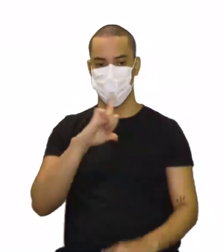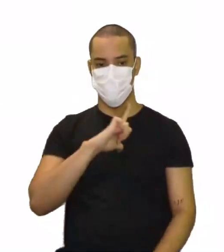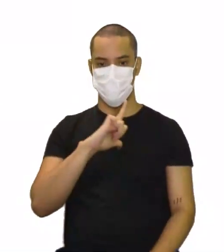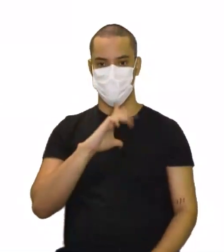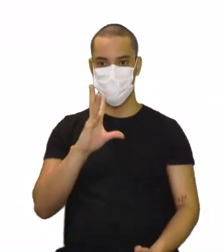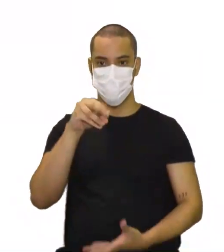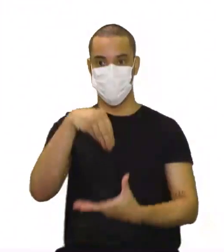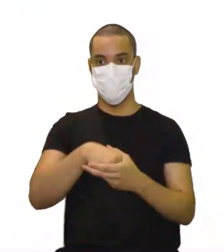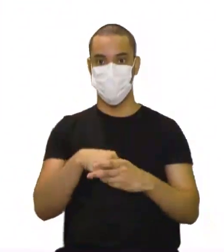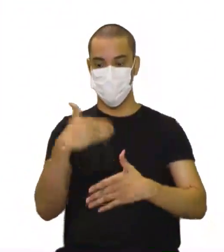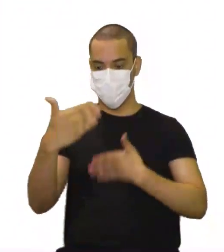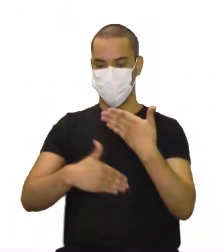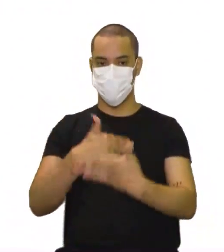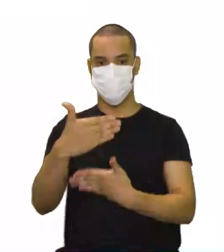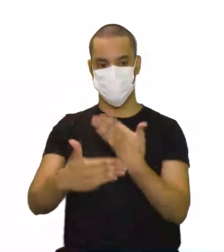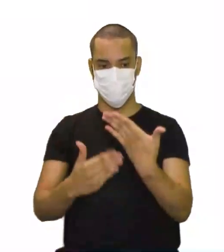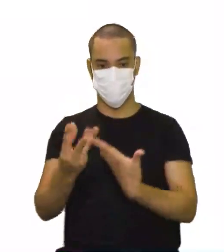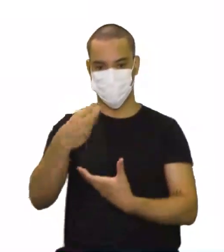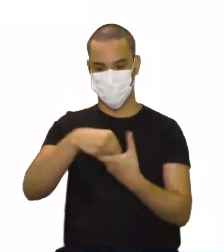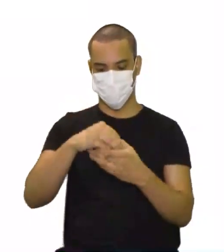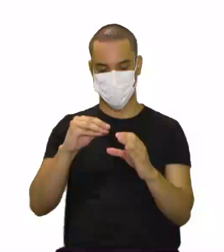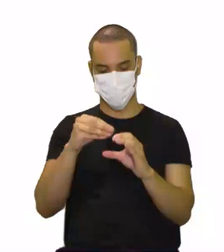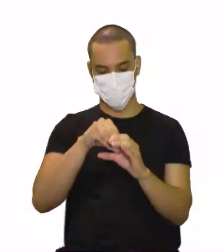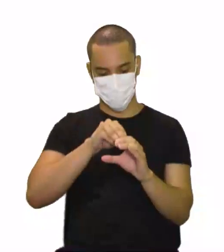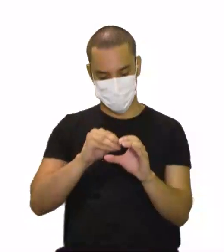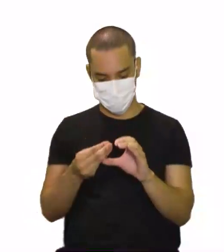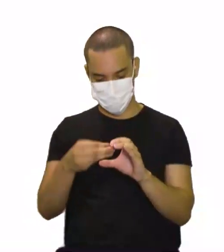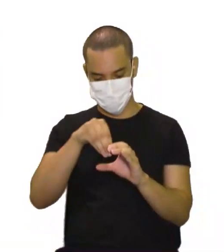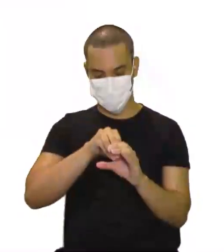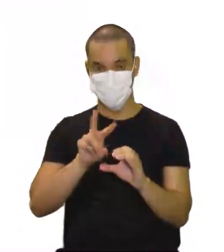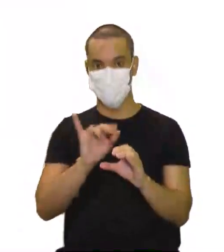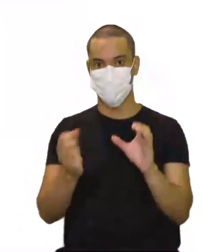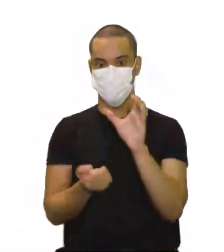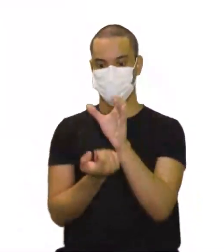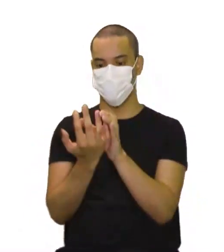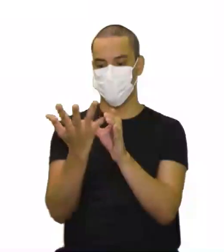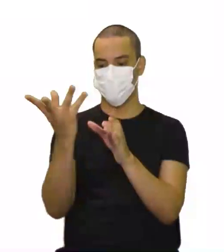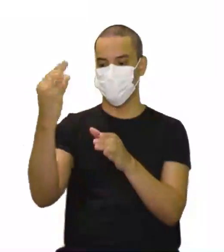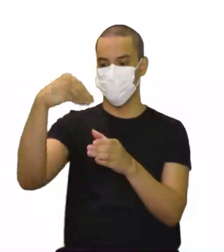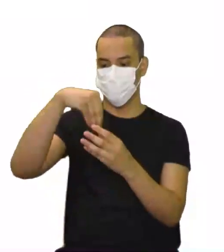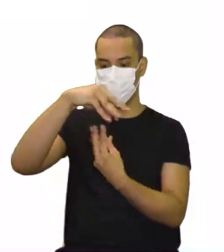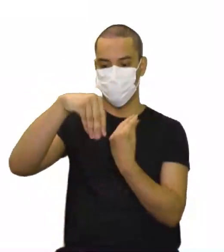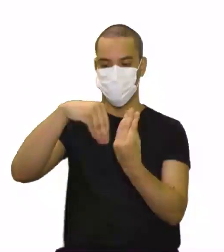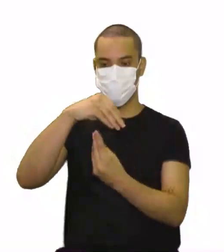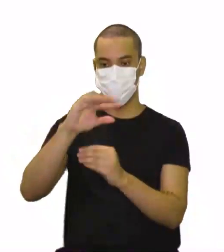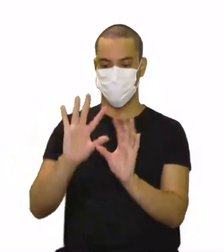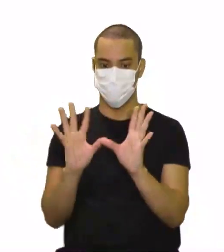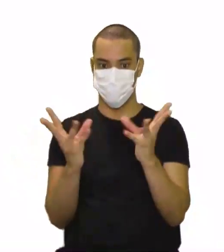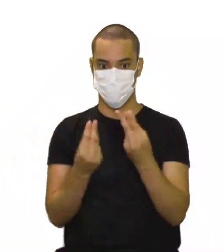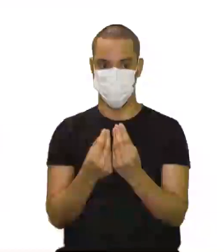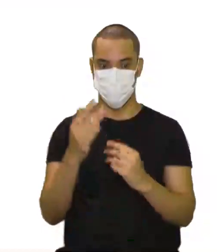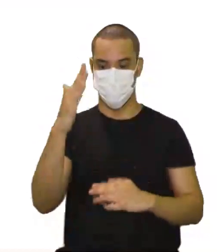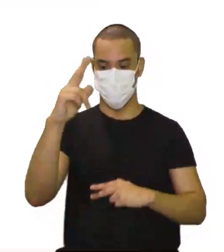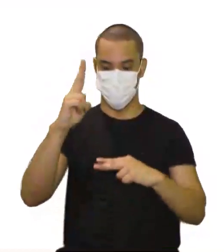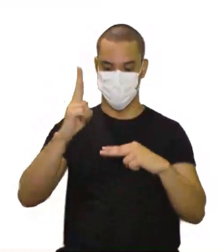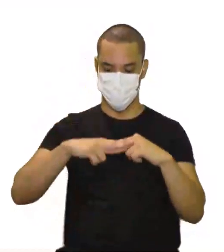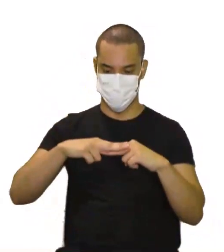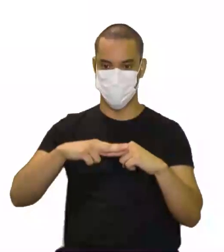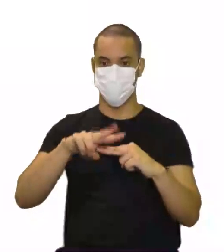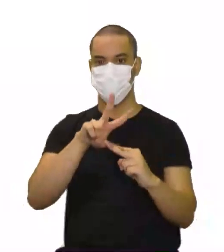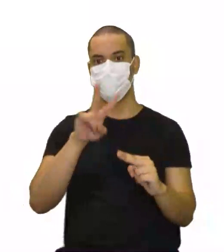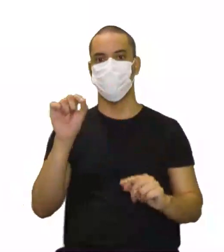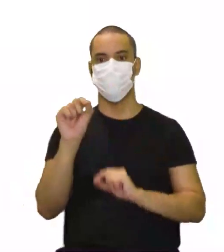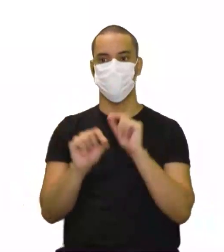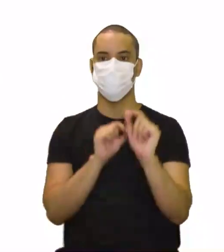Tem ali todo um processo químico que ele vai conduzir as partículas e quando você fechar o circuito,